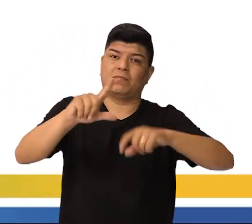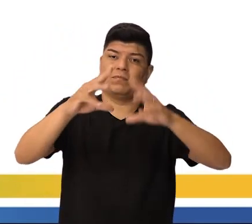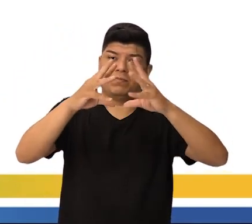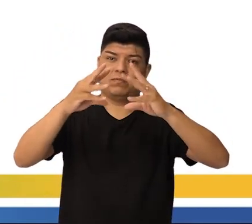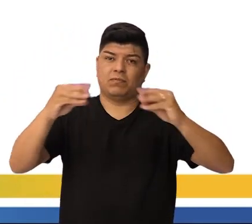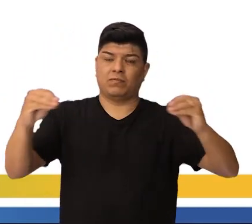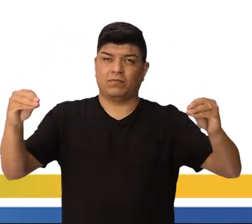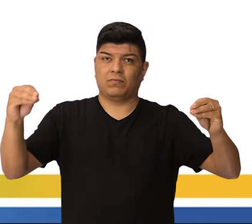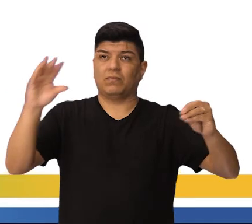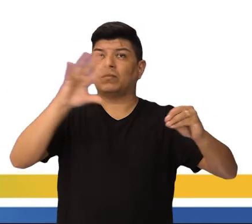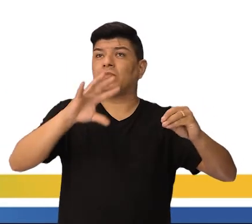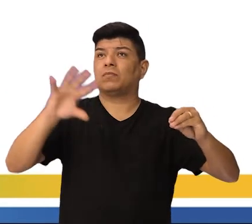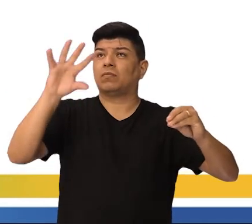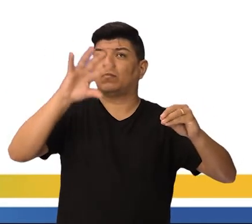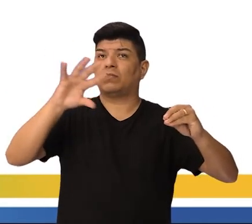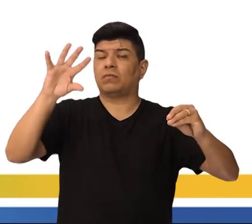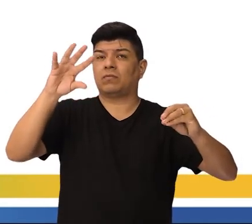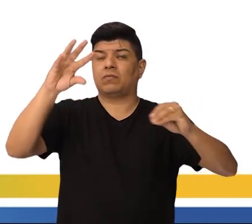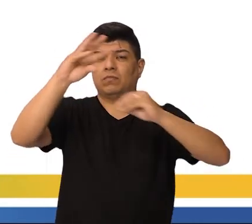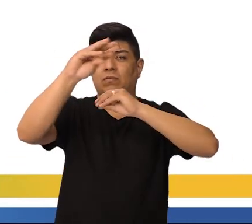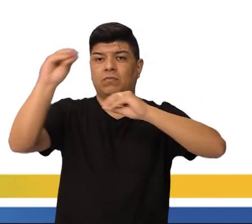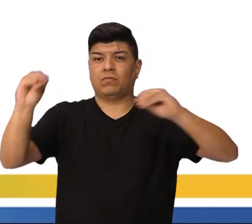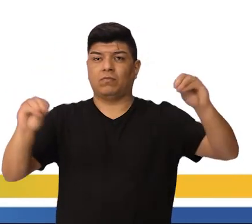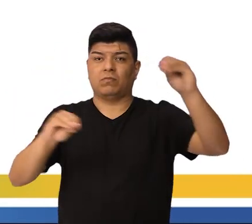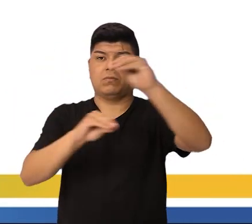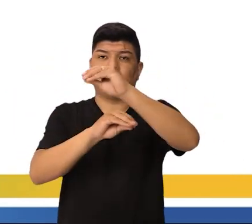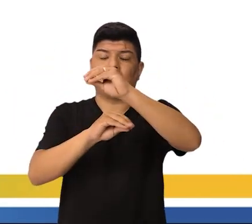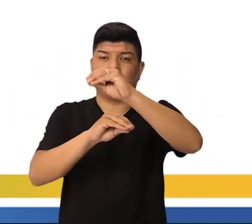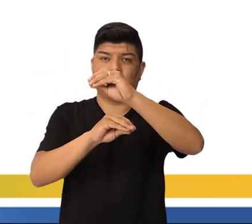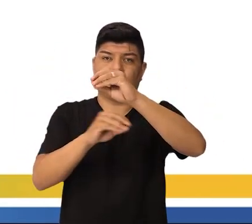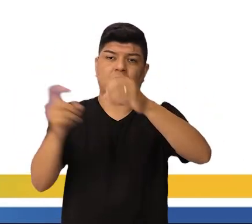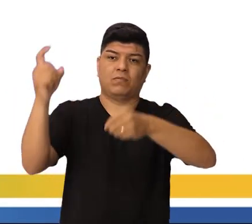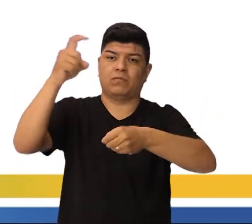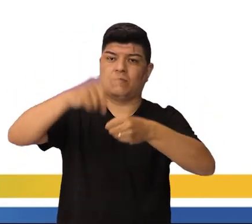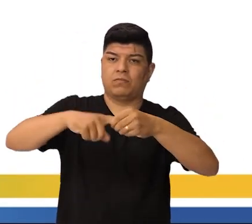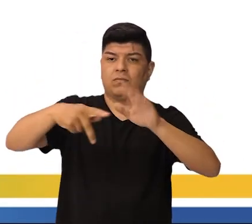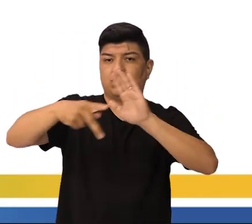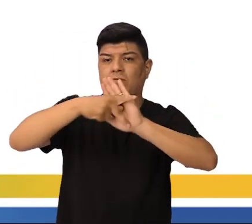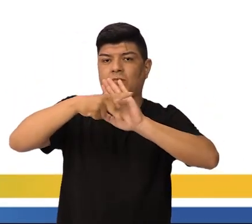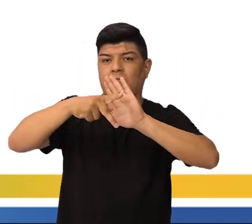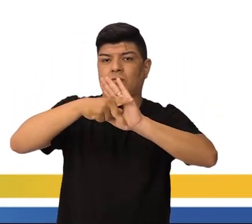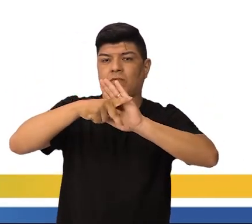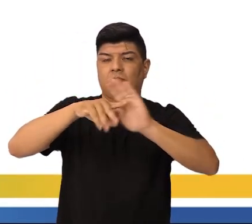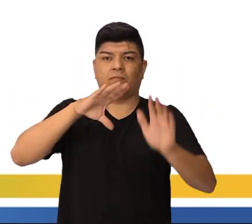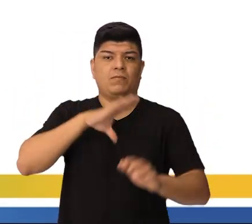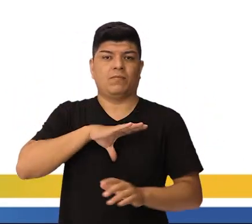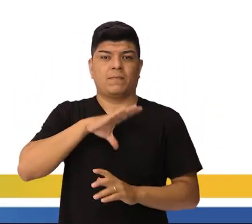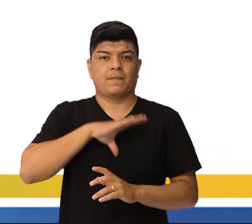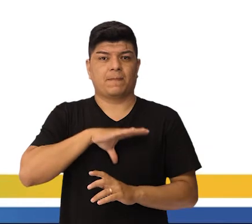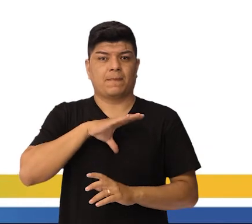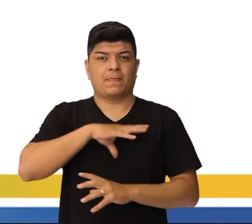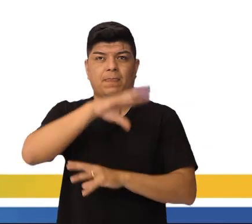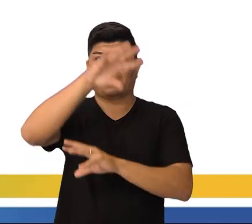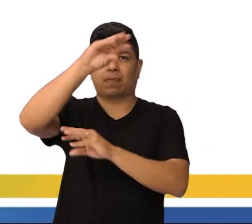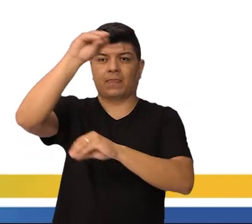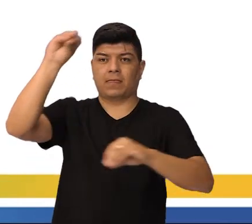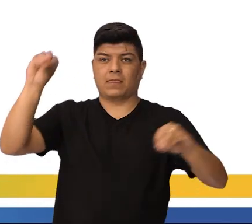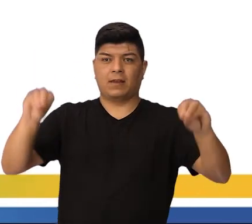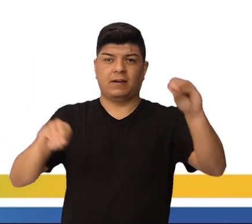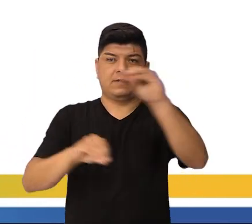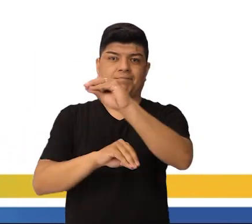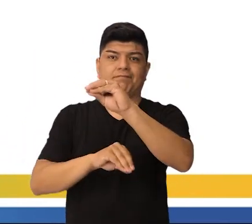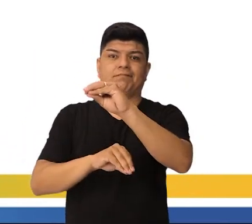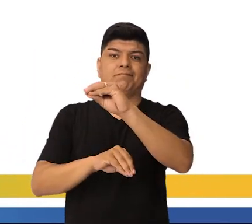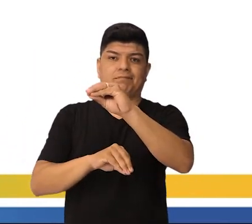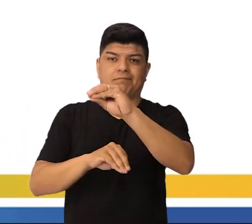para a atmosfera e ocorre uma inversão. Volta para a própria cidade, por isso chamado de inversão térmica. E isso causa